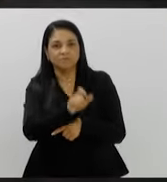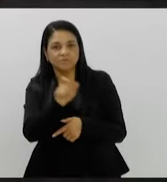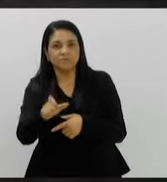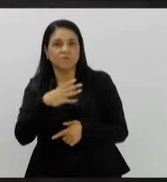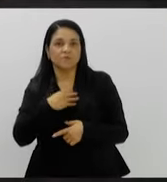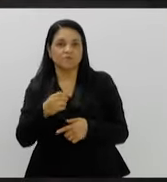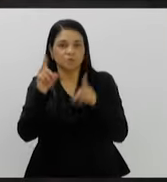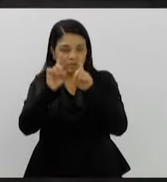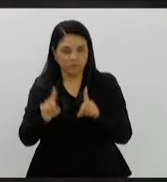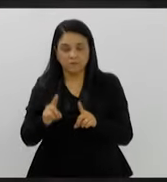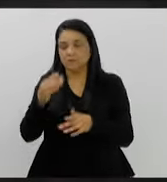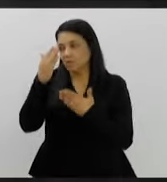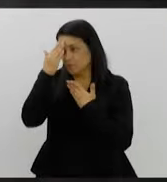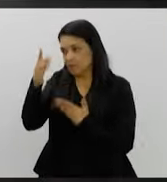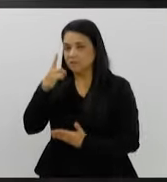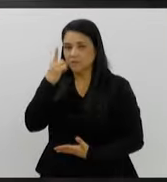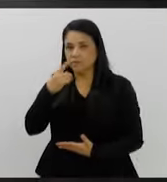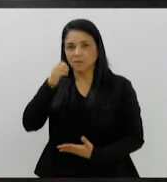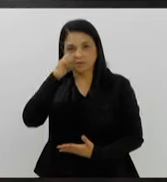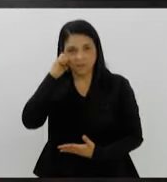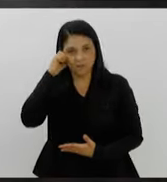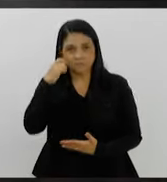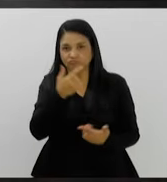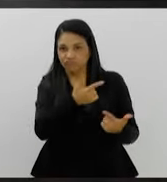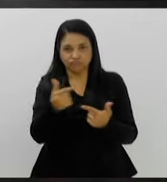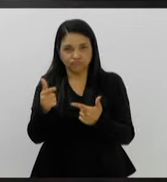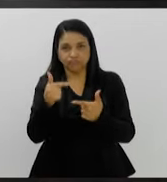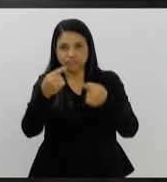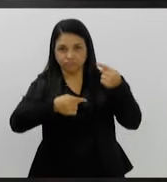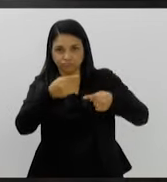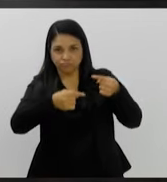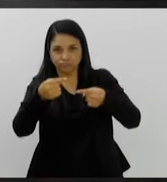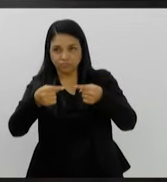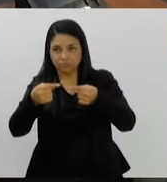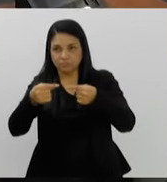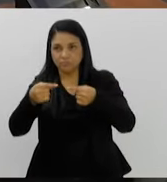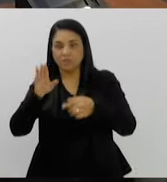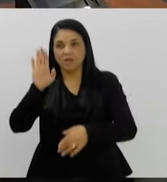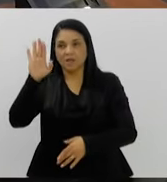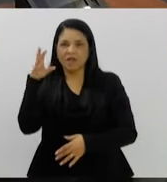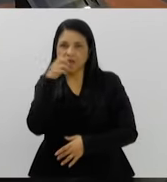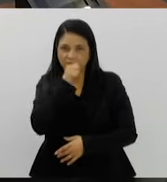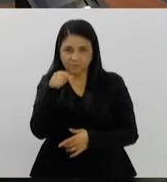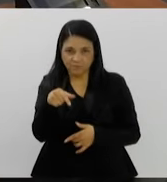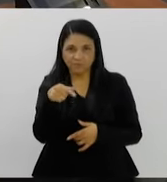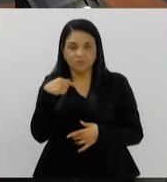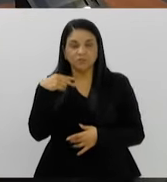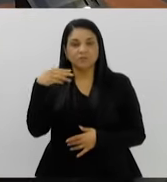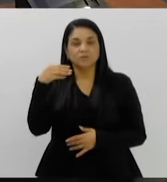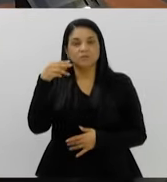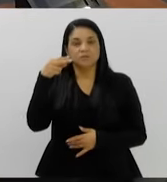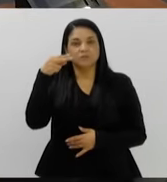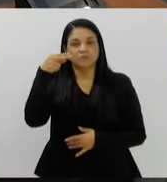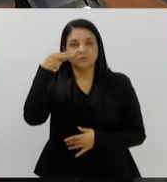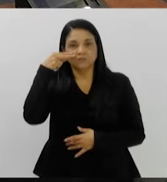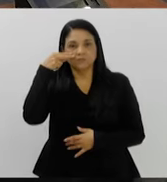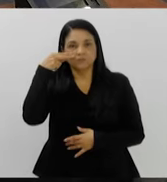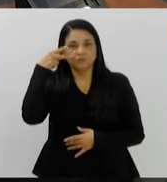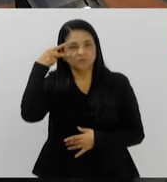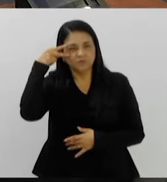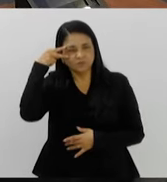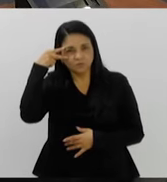é taqu moto não havendo mais Quem Queira discutir Presidente rapidamente tia tia Ju e Fred